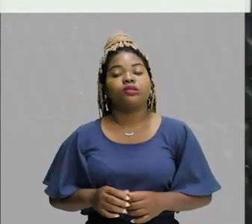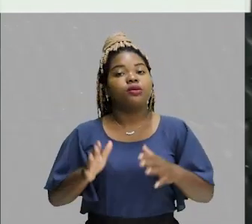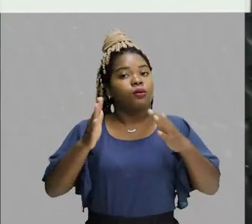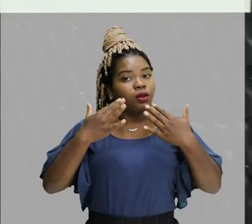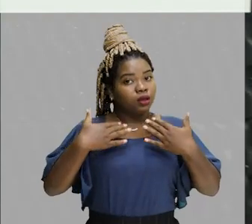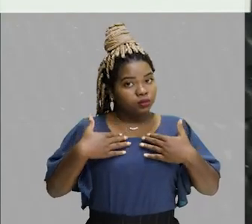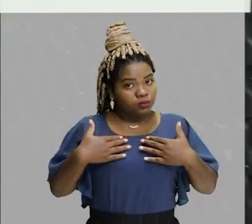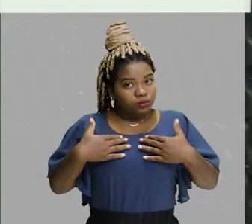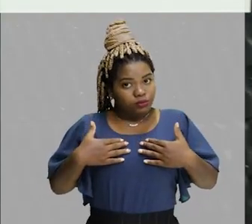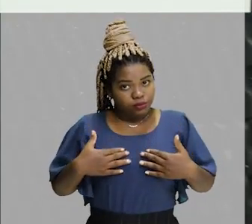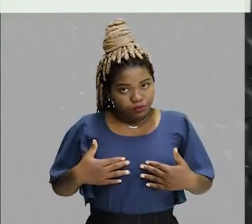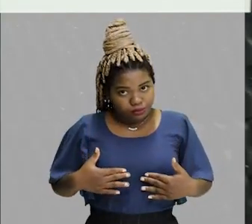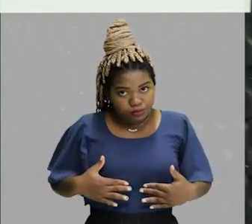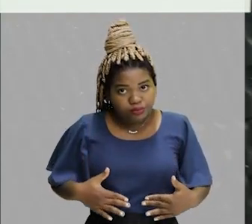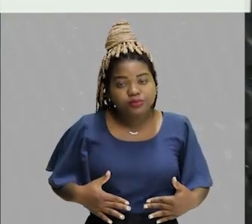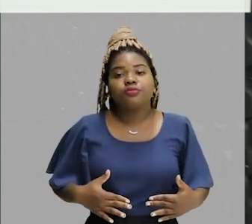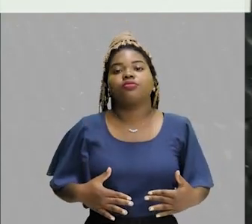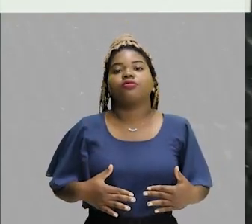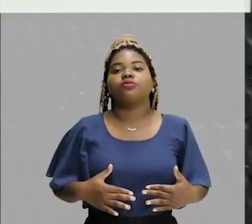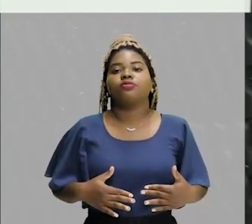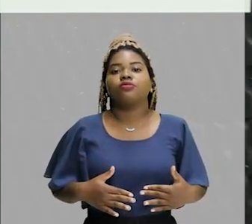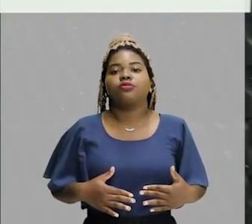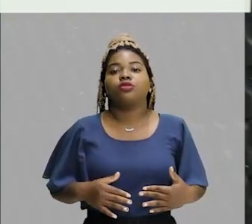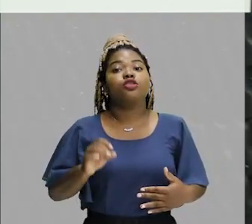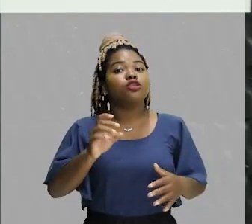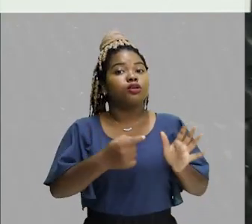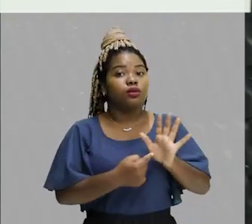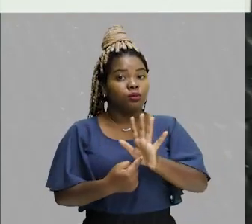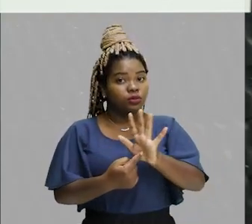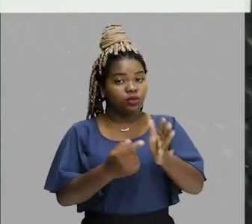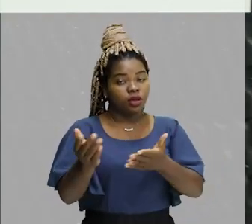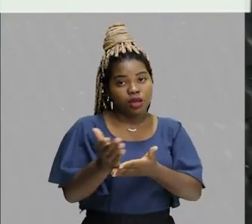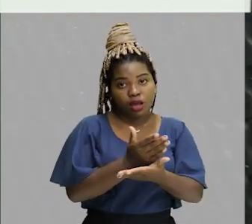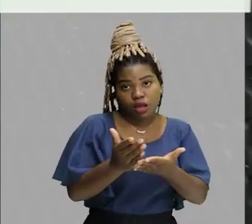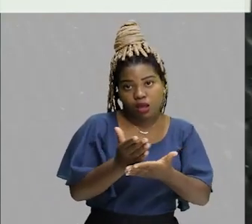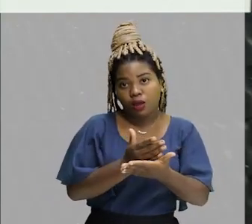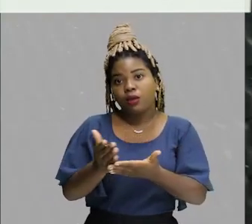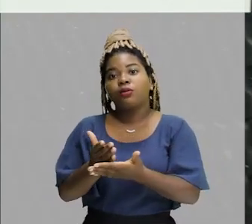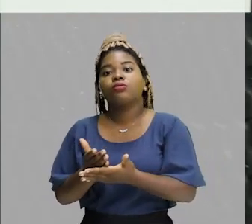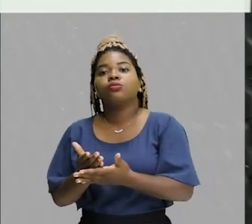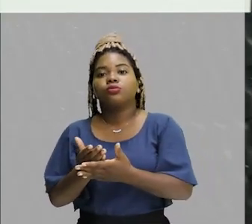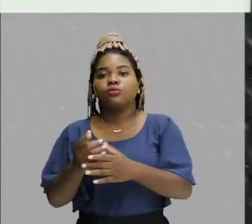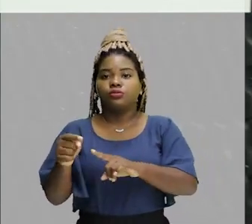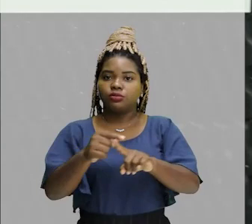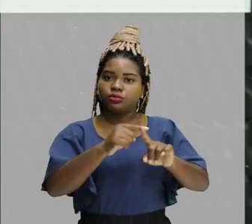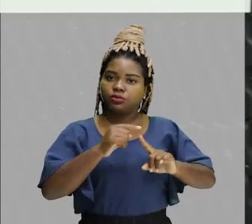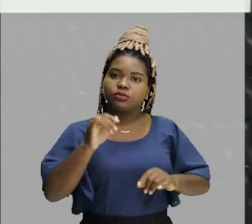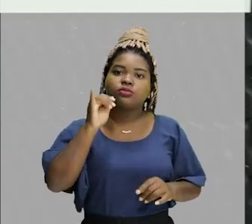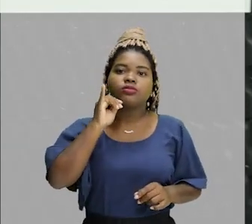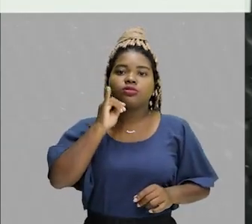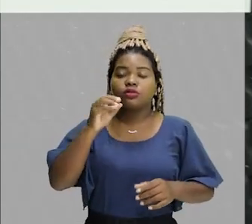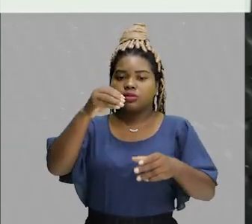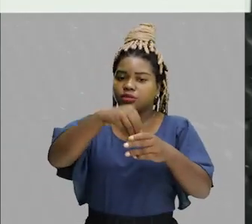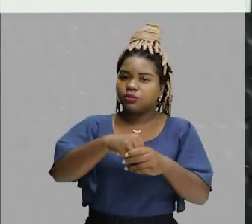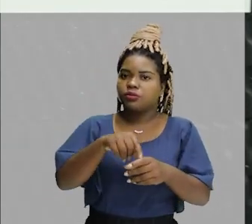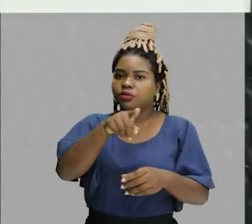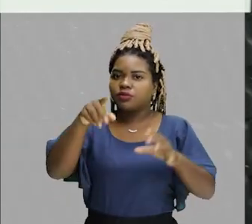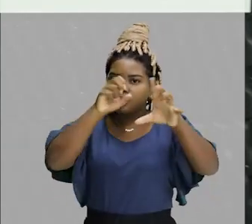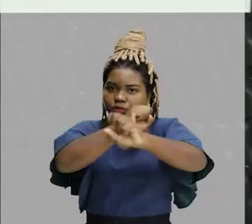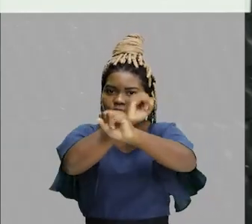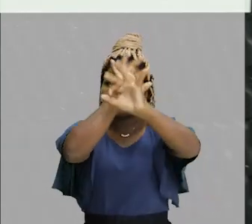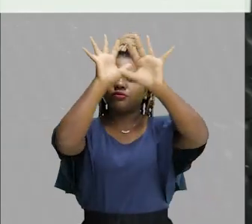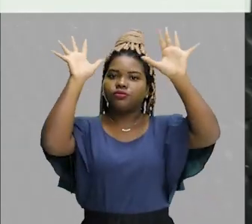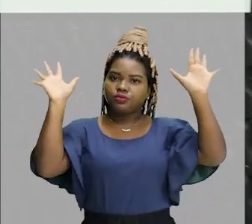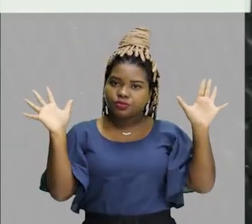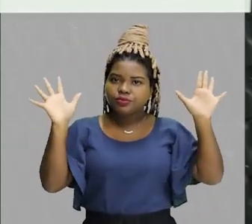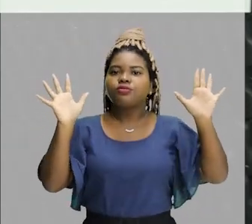calma, aqui nós estamos apenas mostrando para vocês alguns elementos dentro da dedução para que vocês possam reconhecê-la